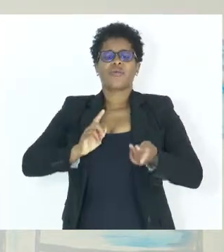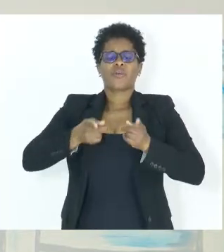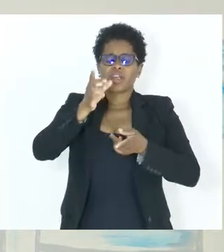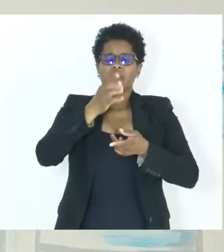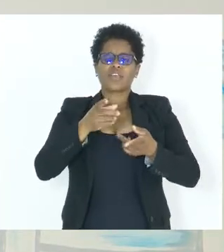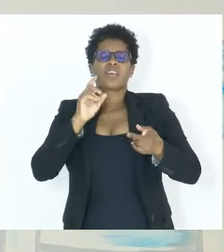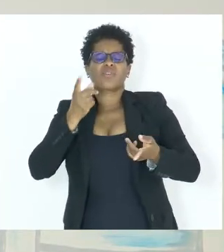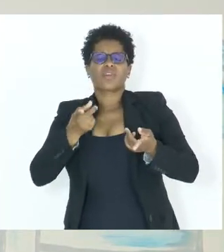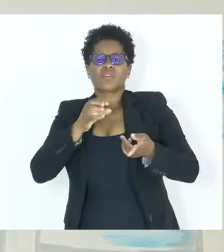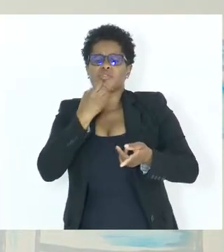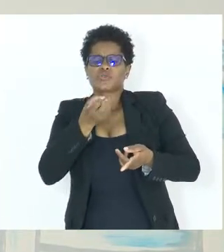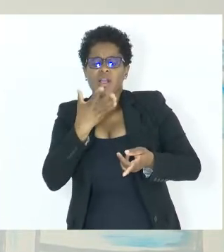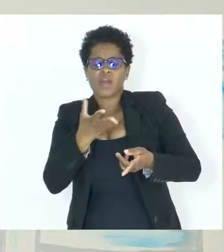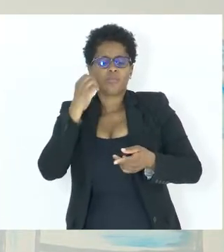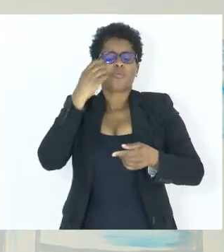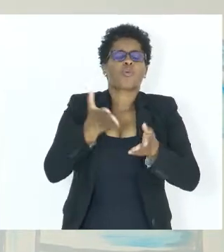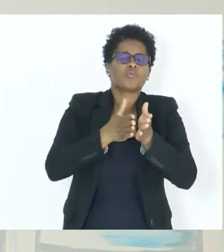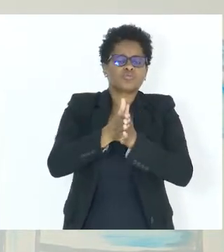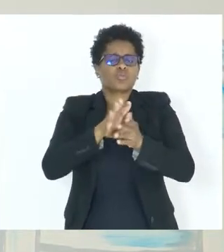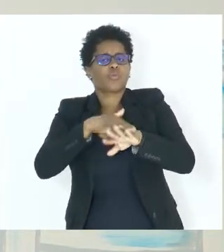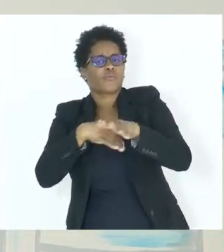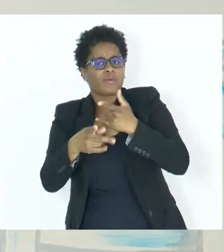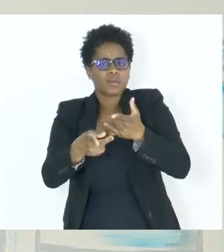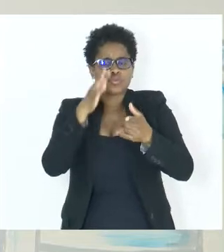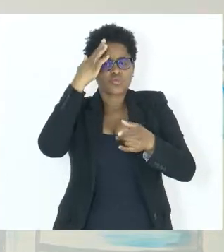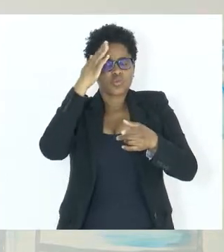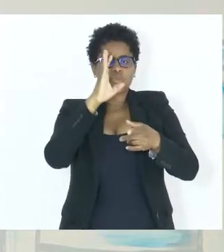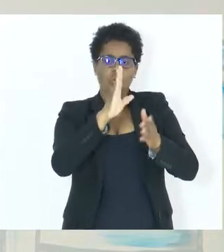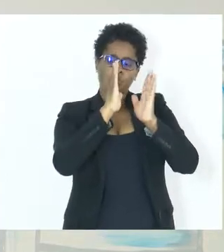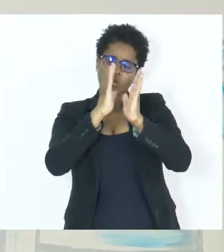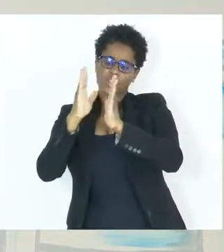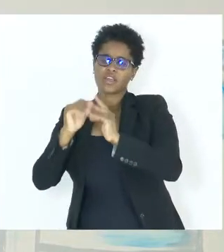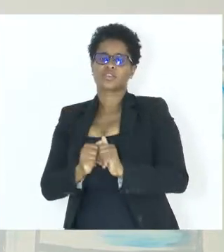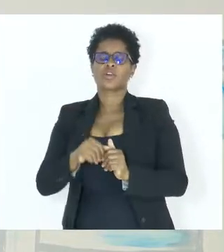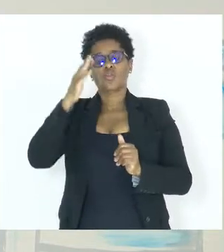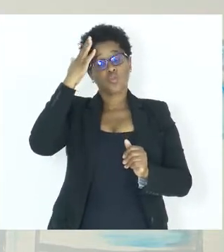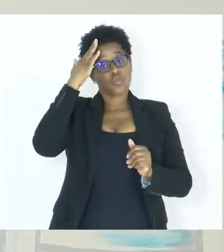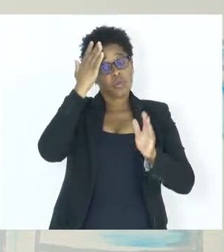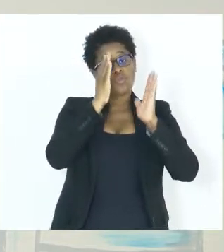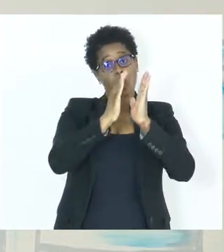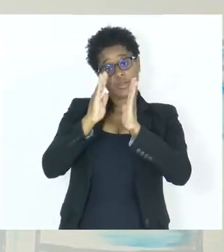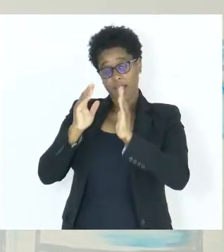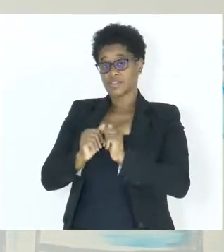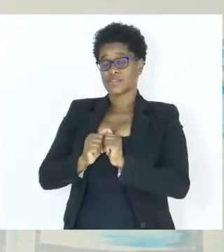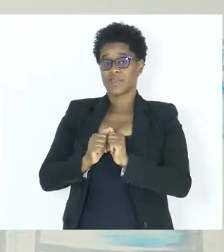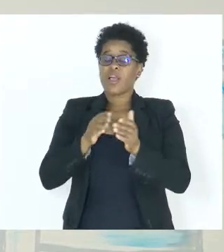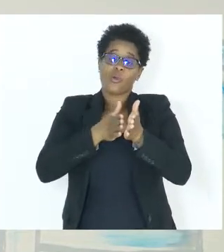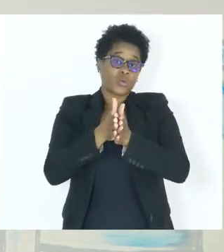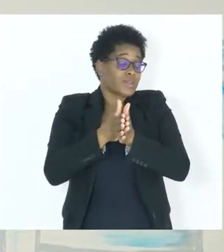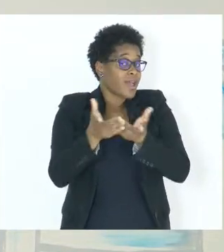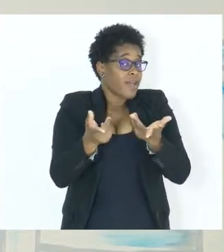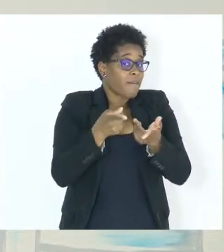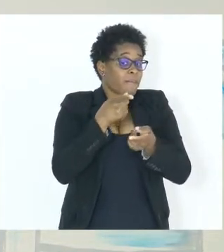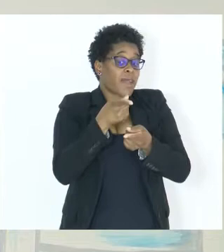foi explicado? Como é que se utiliza os números ordinais? Os números ordinais é utilizado